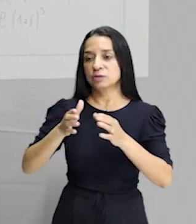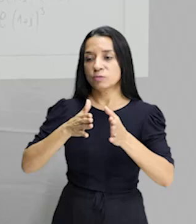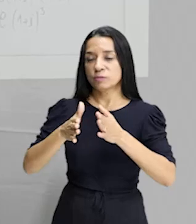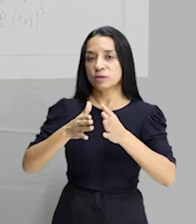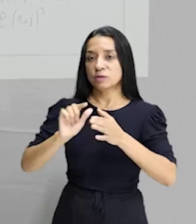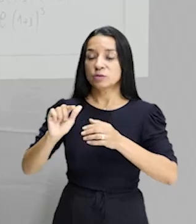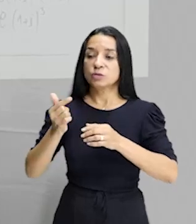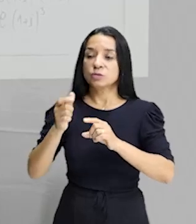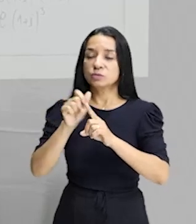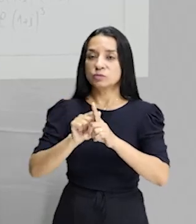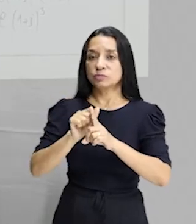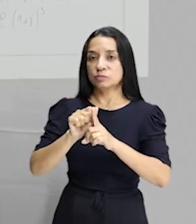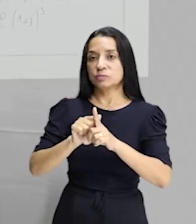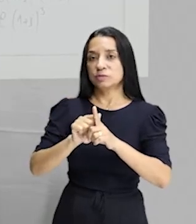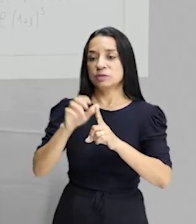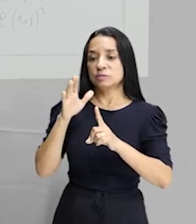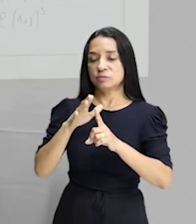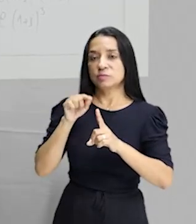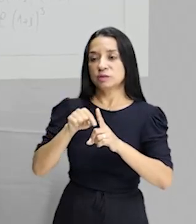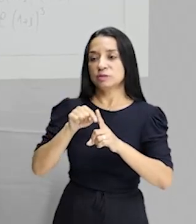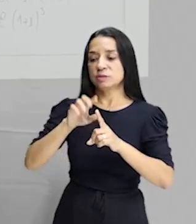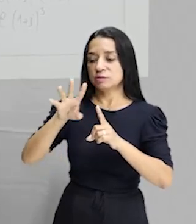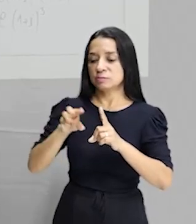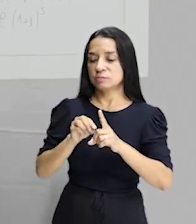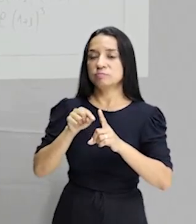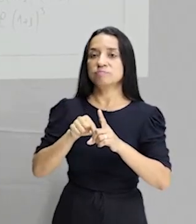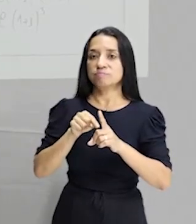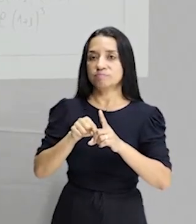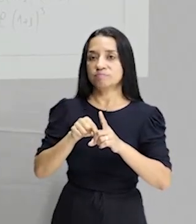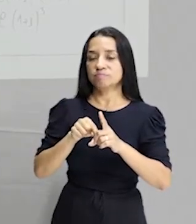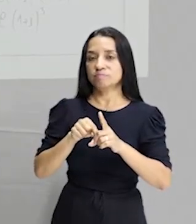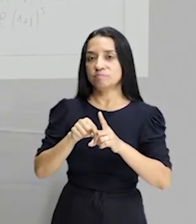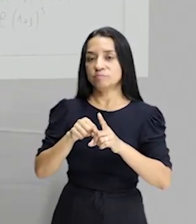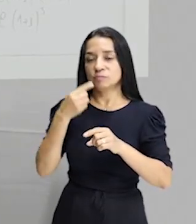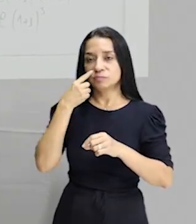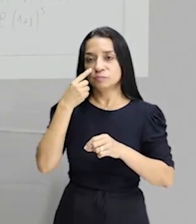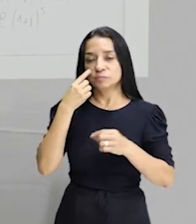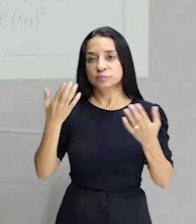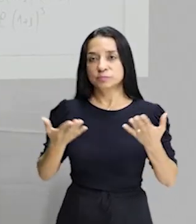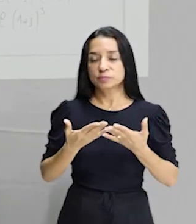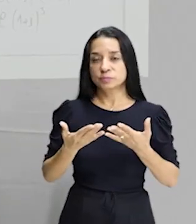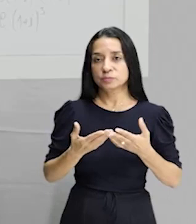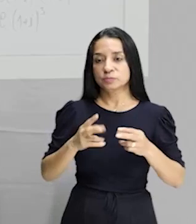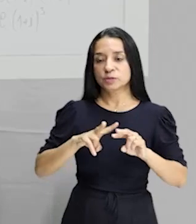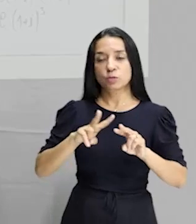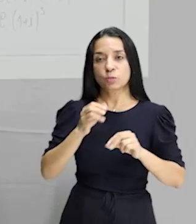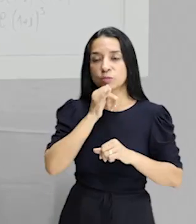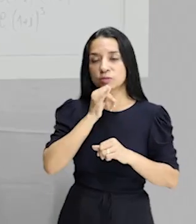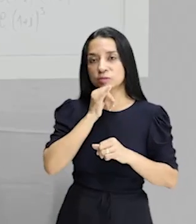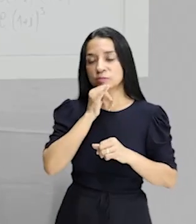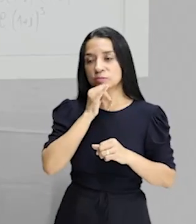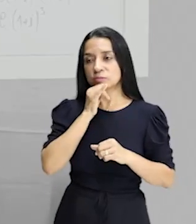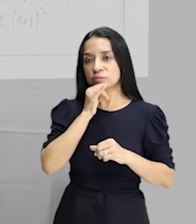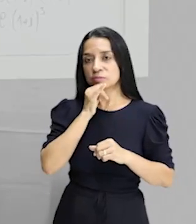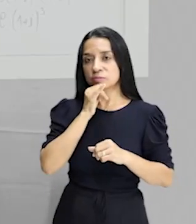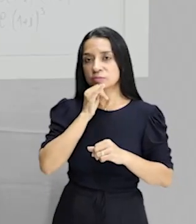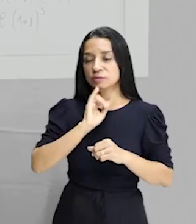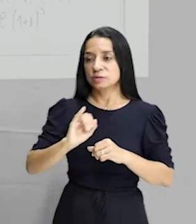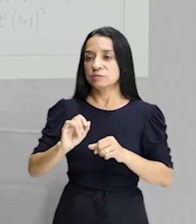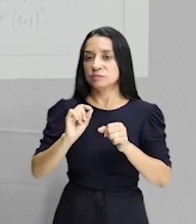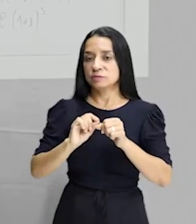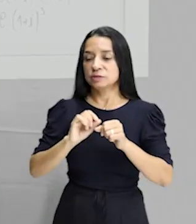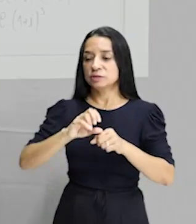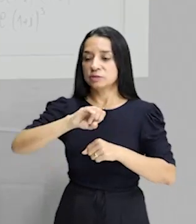o próximo mês incide sobre esse montante Tá então vamos ver aqui esse mesmo exemplo se eu for fazer aqui é